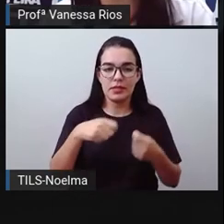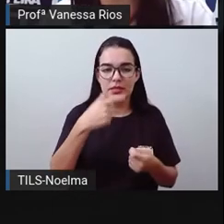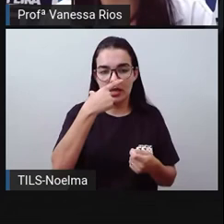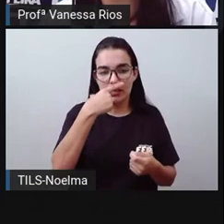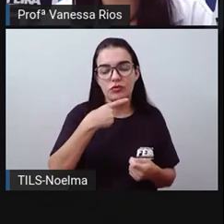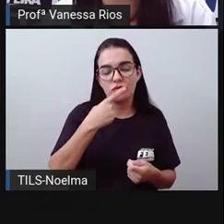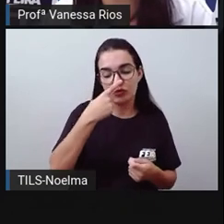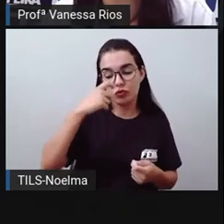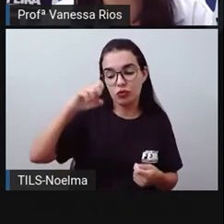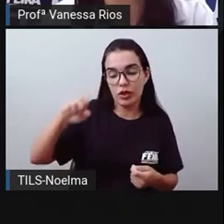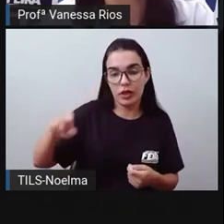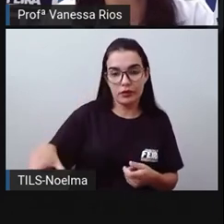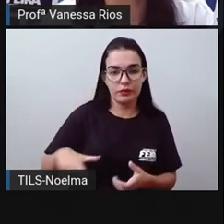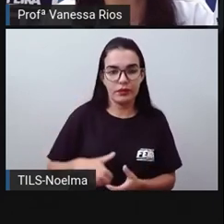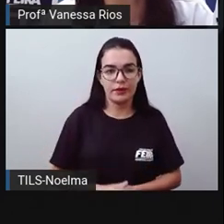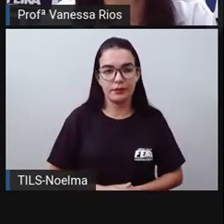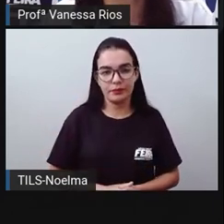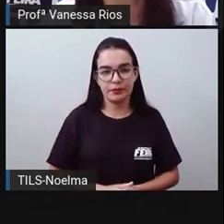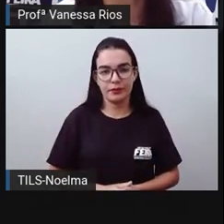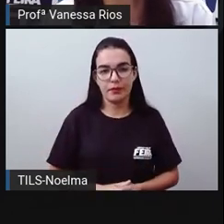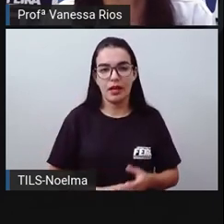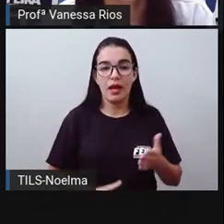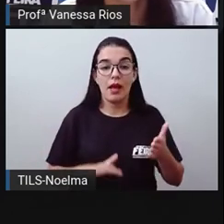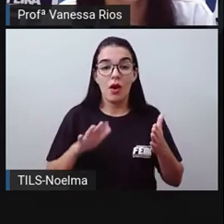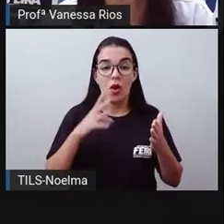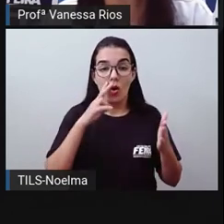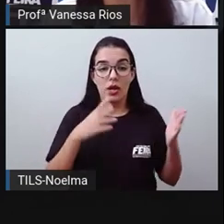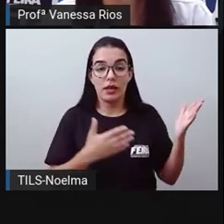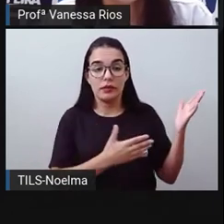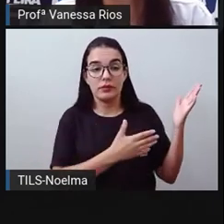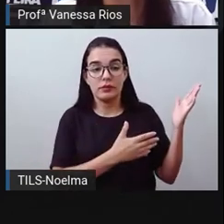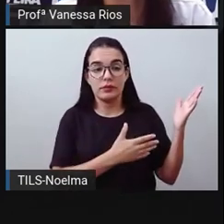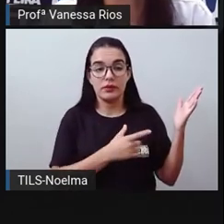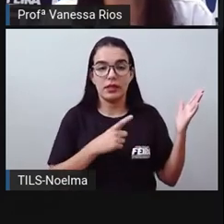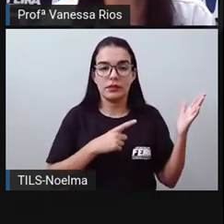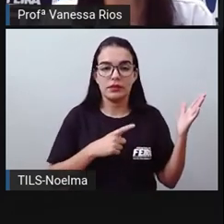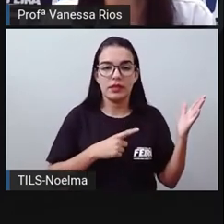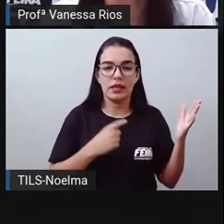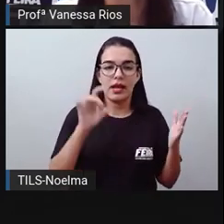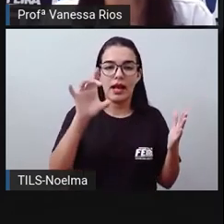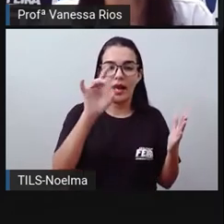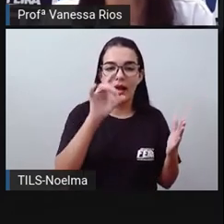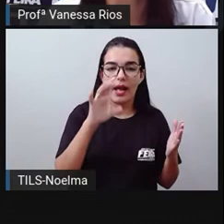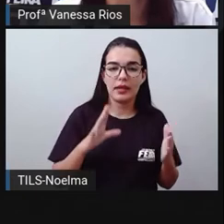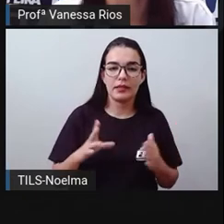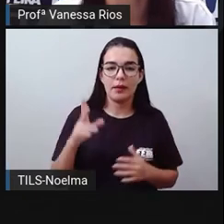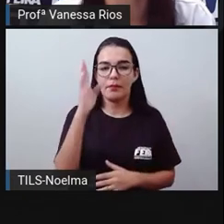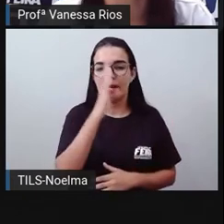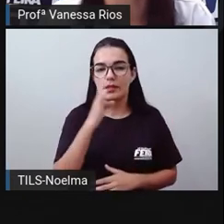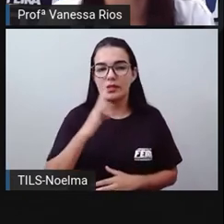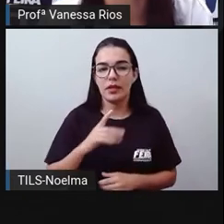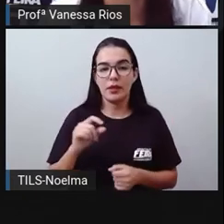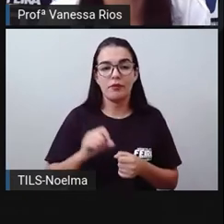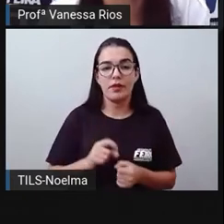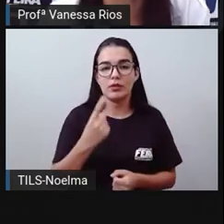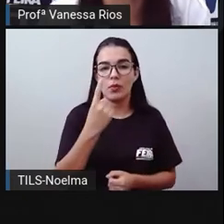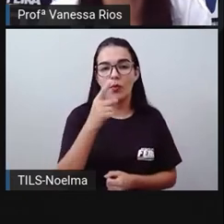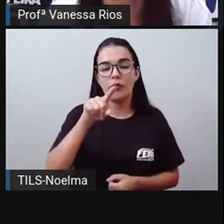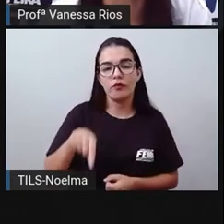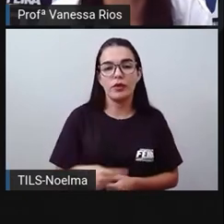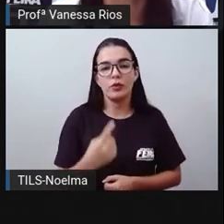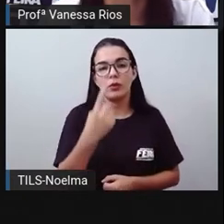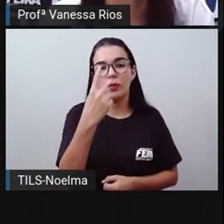gente observa quanto lixo vem sendo produzido, não é? Cada brasileiro produz 1,1 quilo de lixo